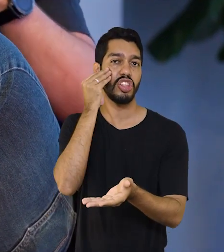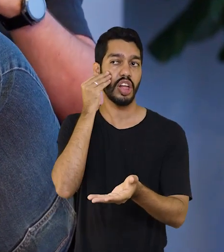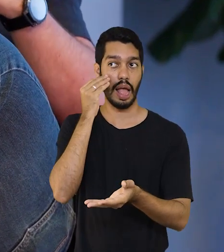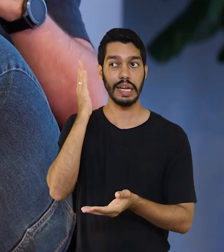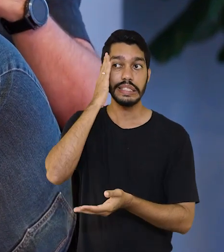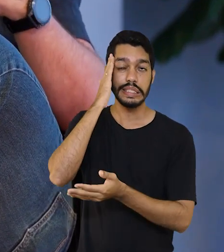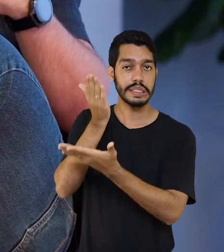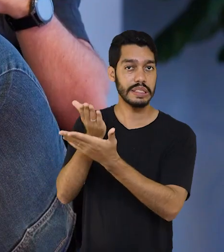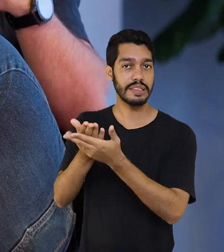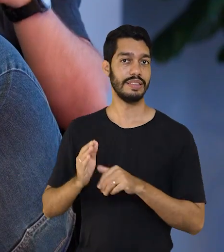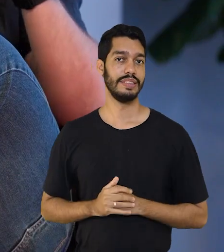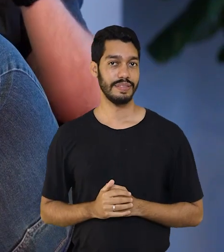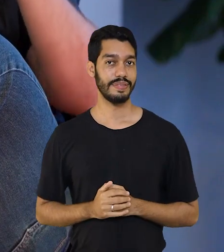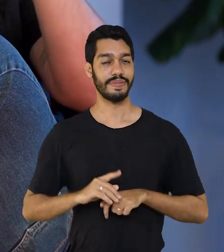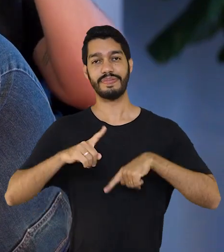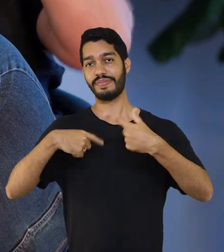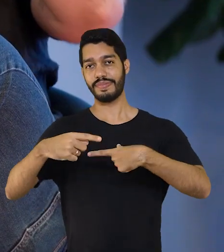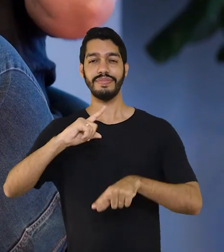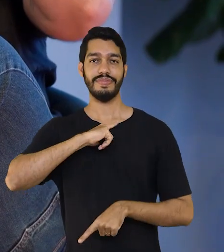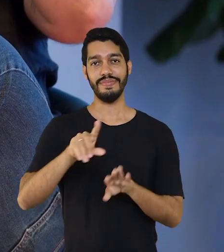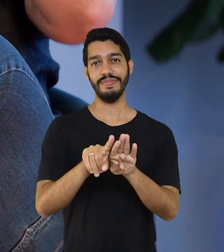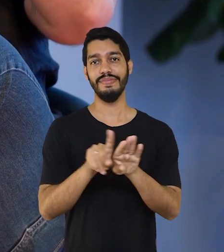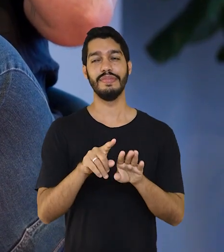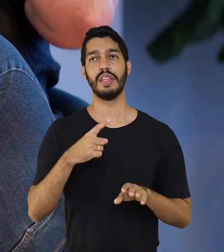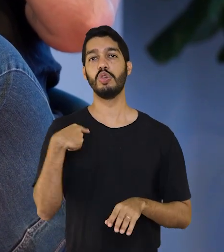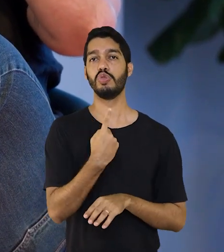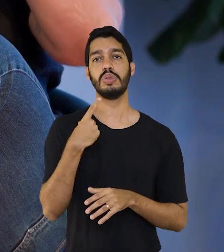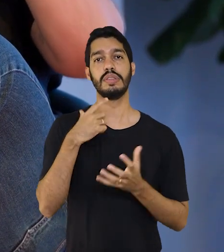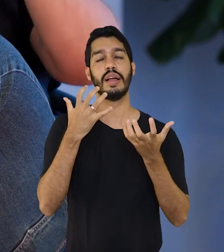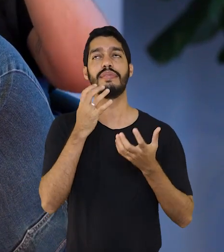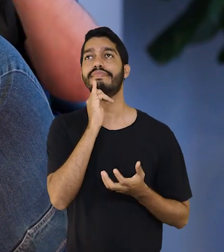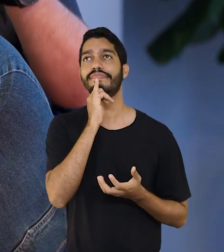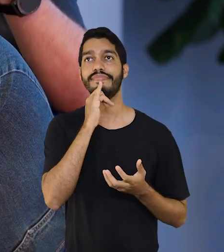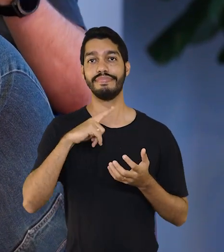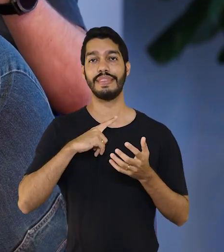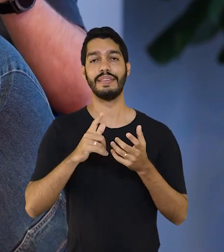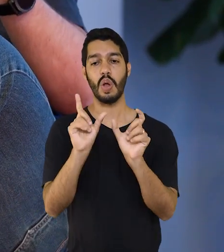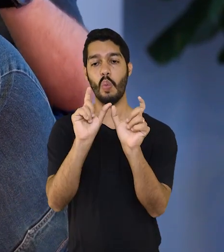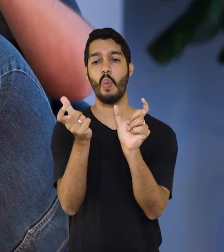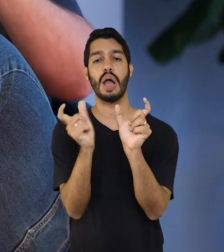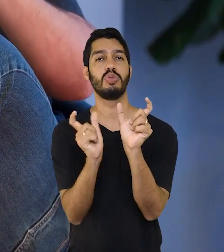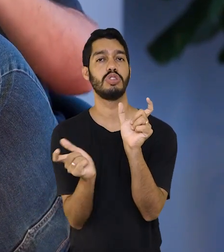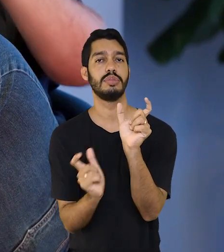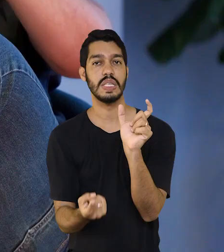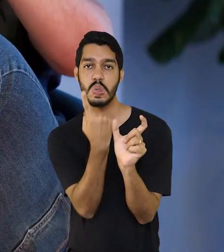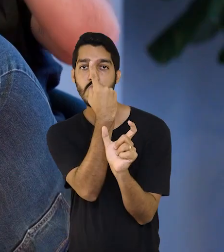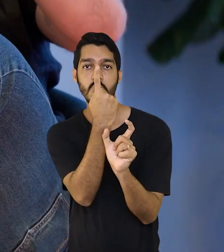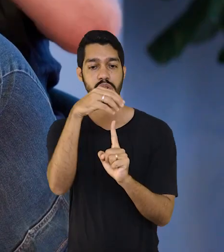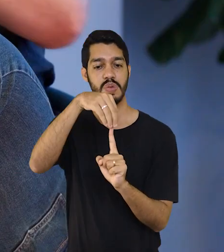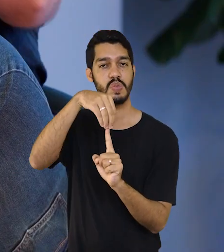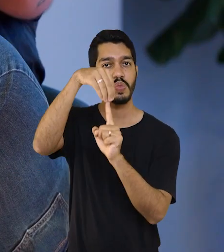mecanismos. Né? Em geral, a gente tem um pouco essa concepção um pouco equivocada. Existe um algoritmo, não,